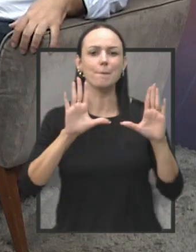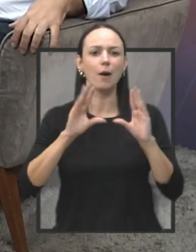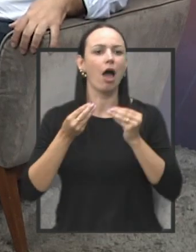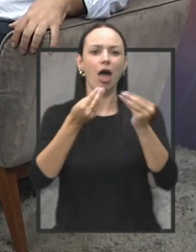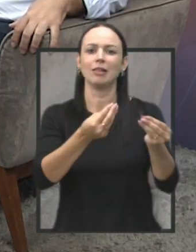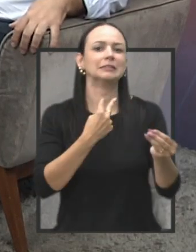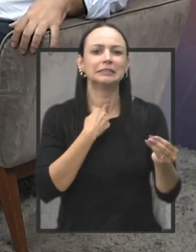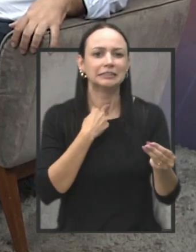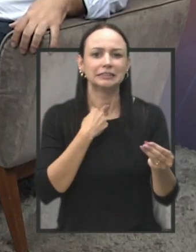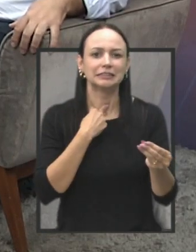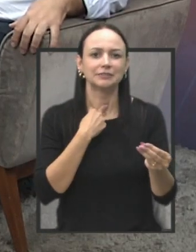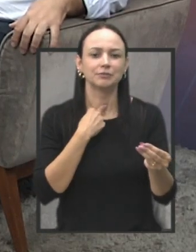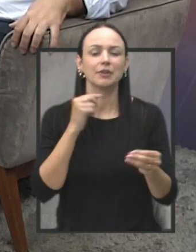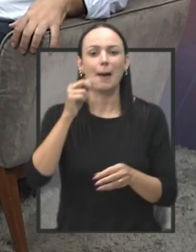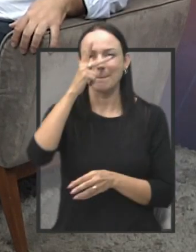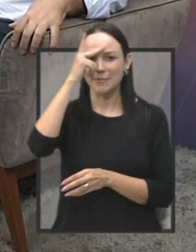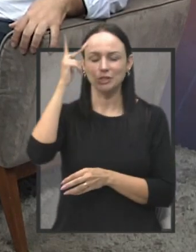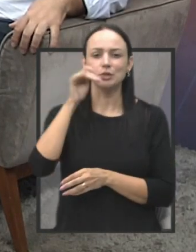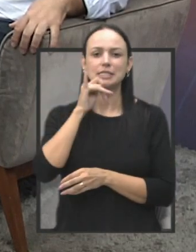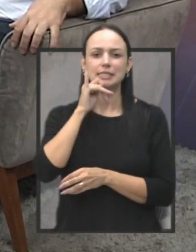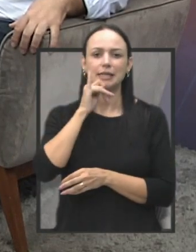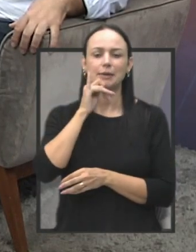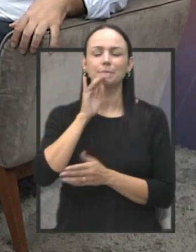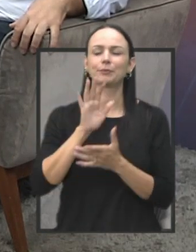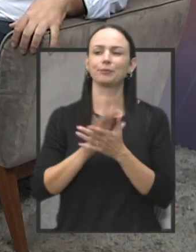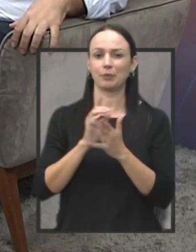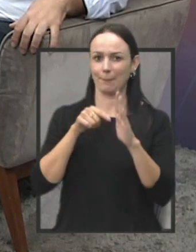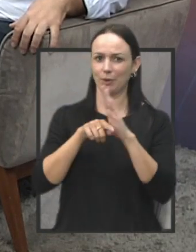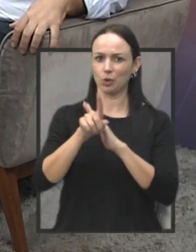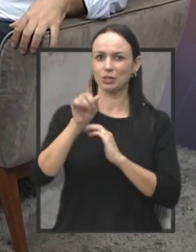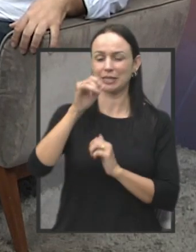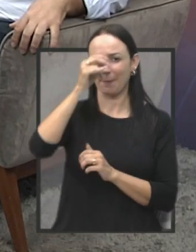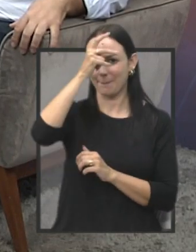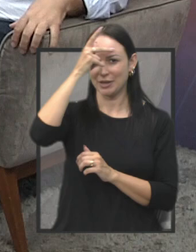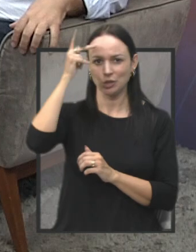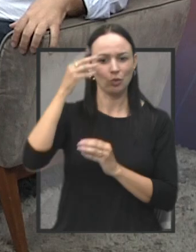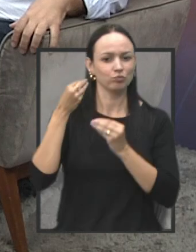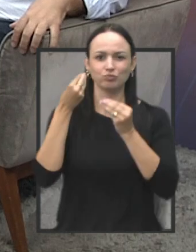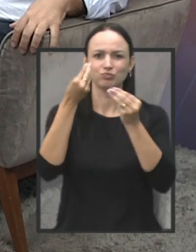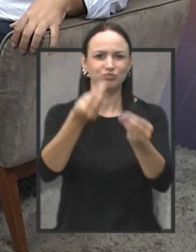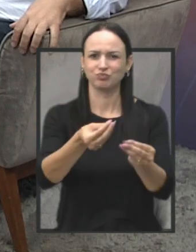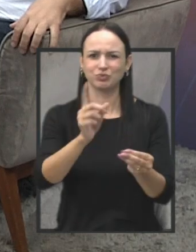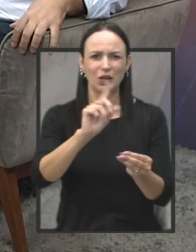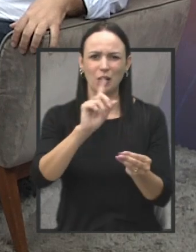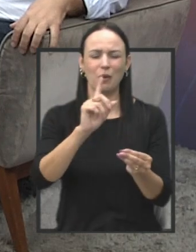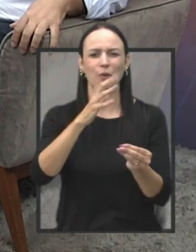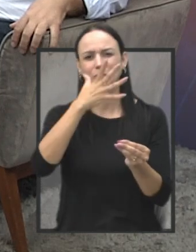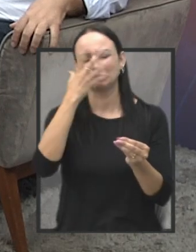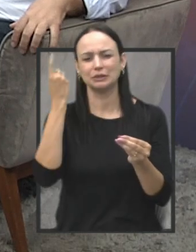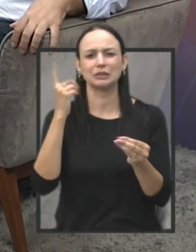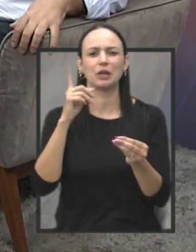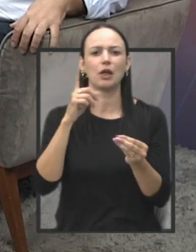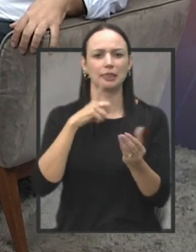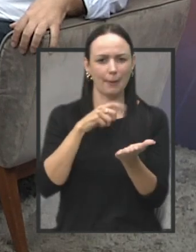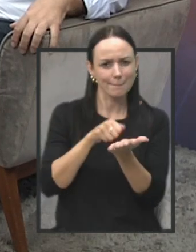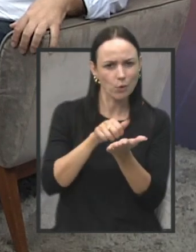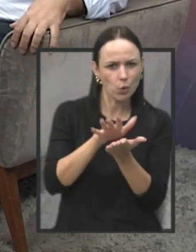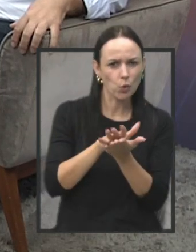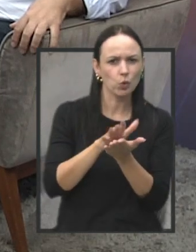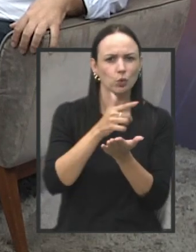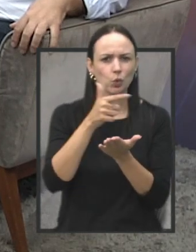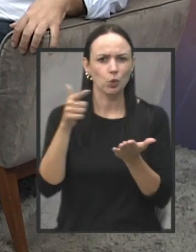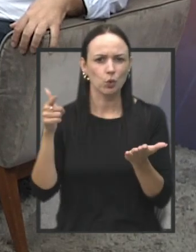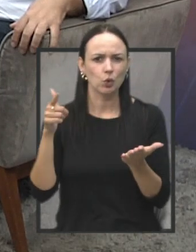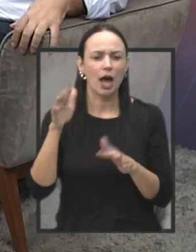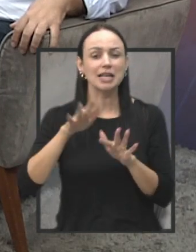tem jeito. E quem não entrega, o que acontece, Júnior? Além da multa, tem várias implicações aí. Às vezes a pessoa nem sabe que precisava